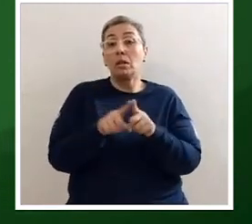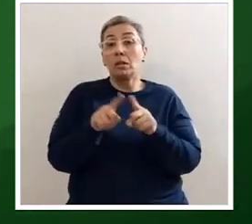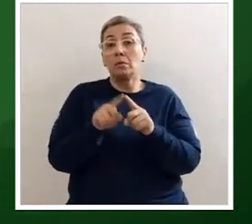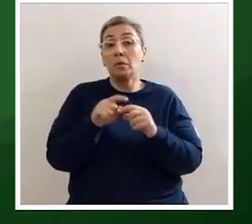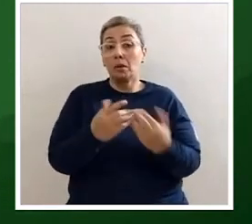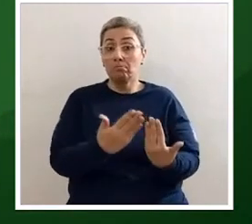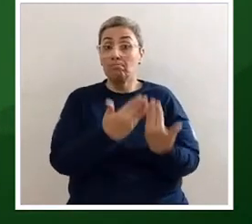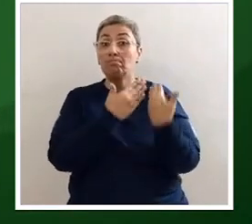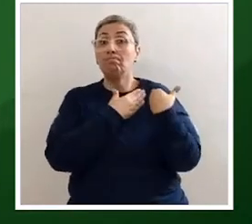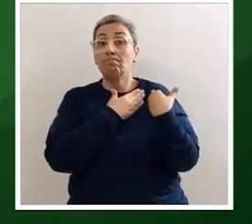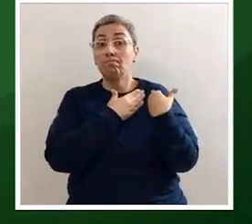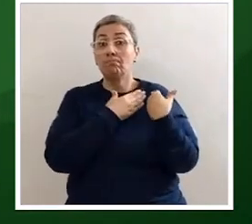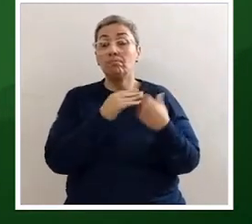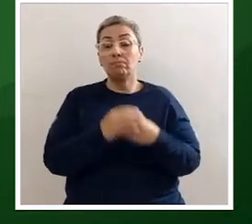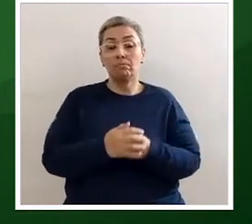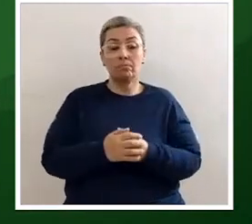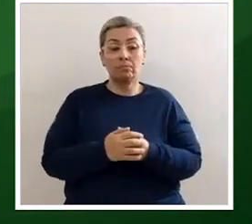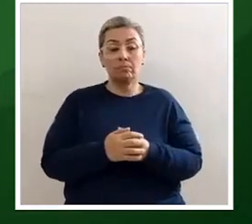da responsabilidade